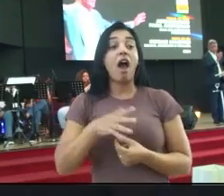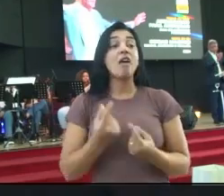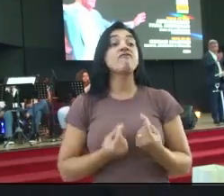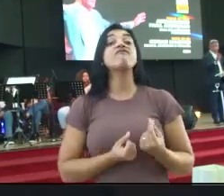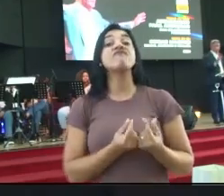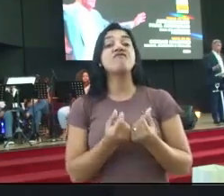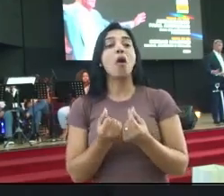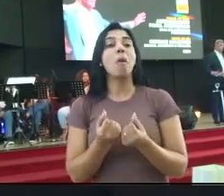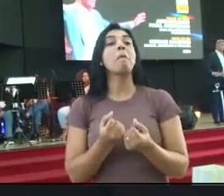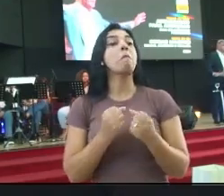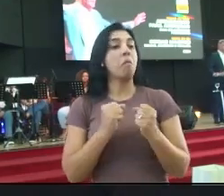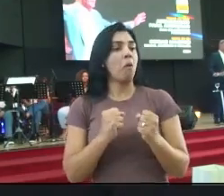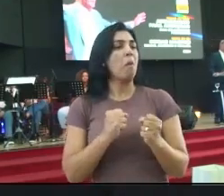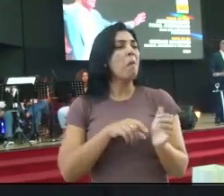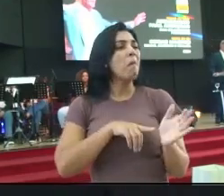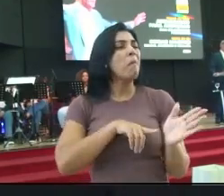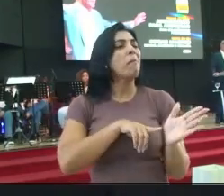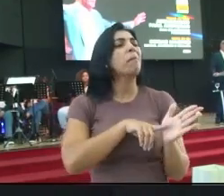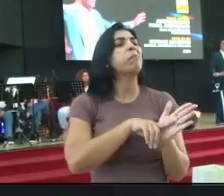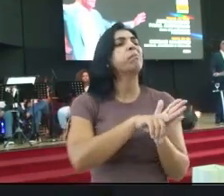E você pode perguntar: